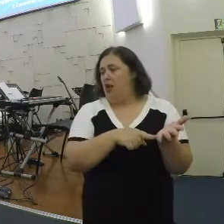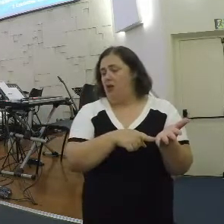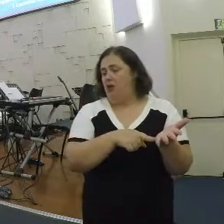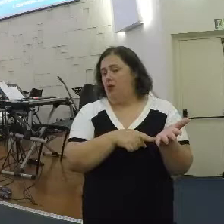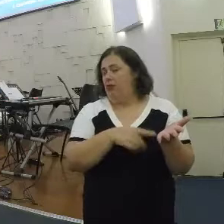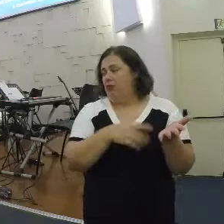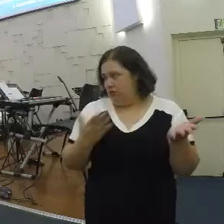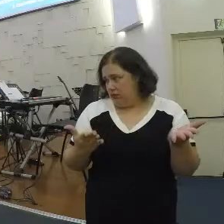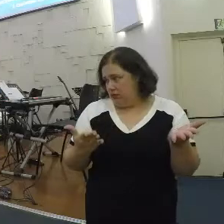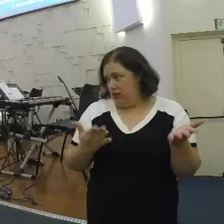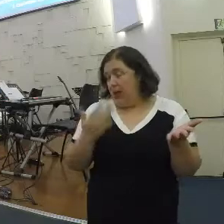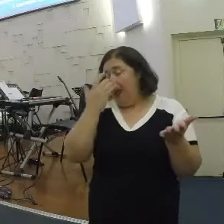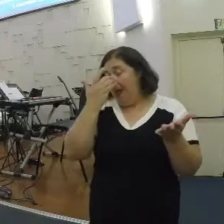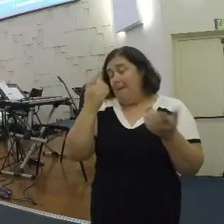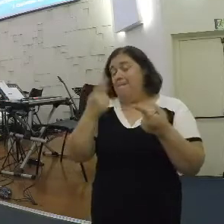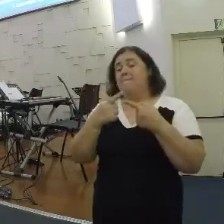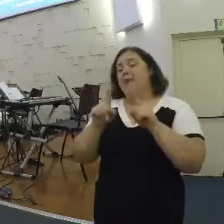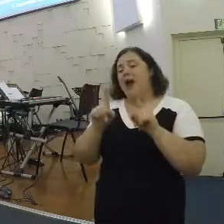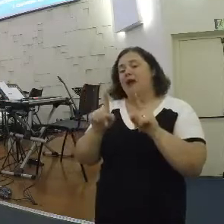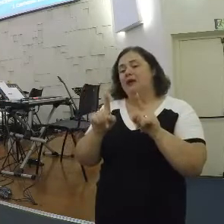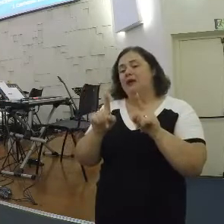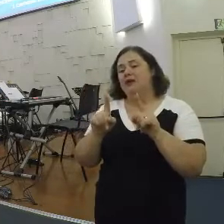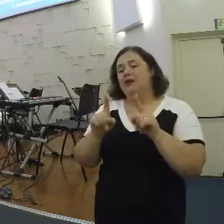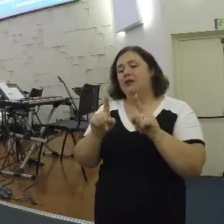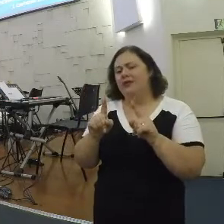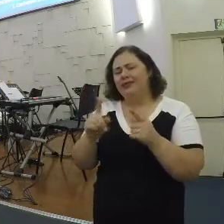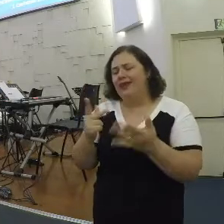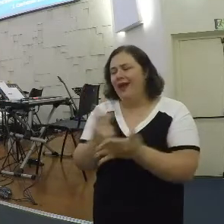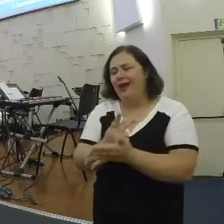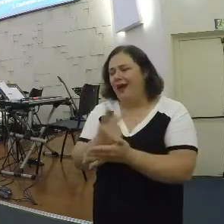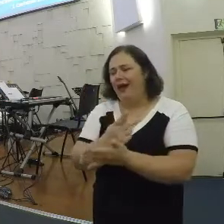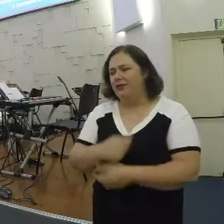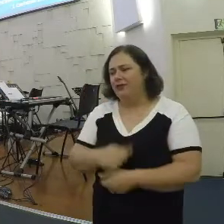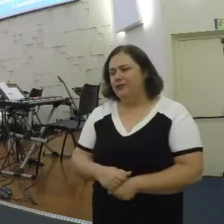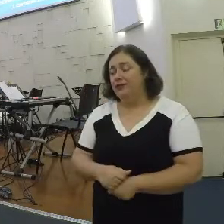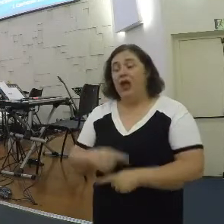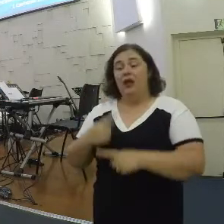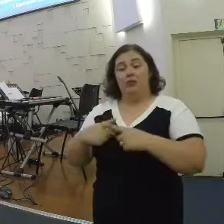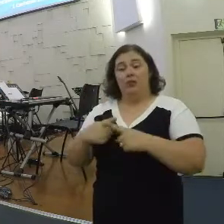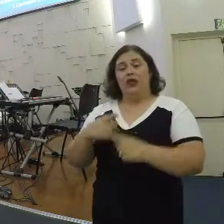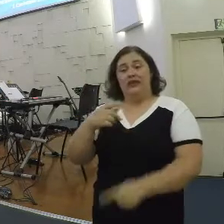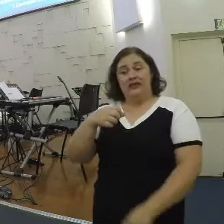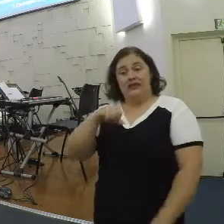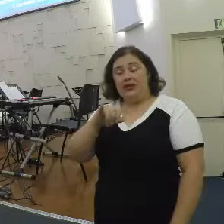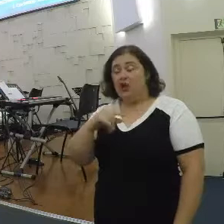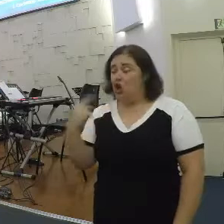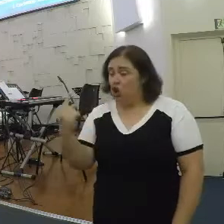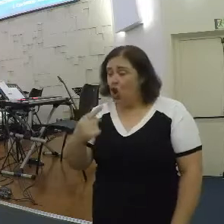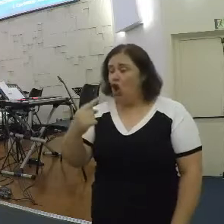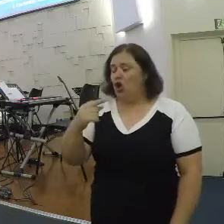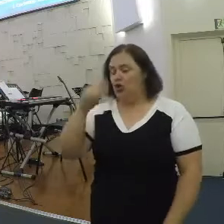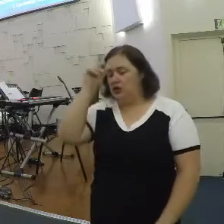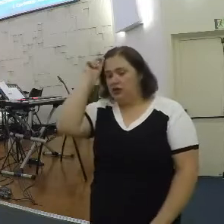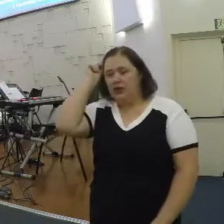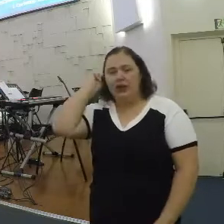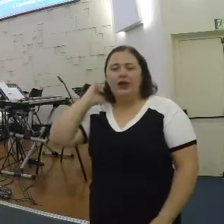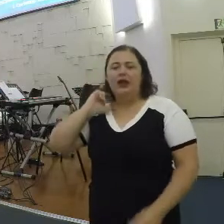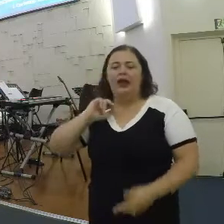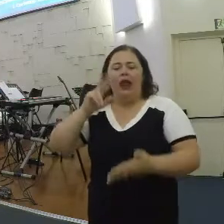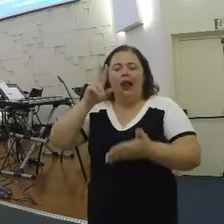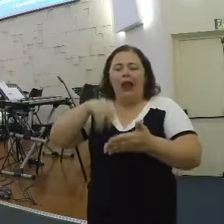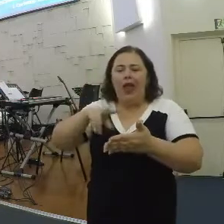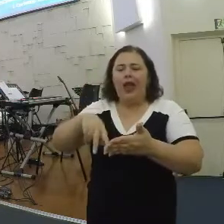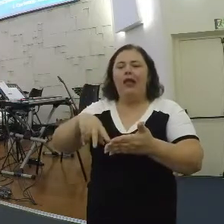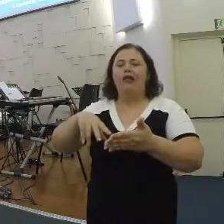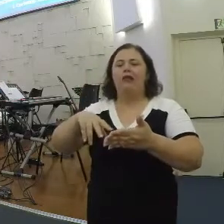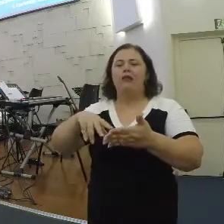ficaríamos pensando o que Castro Alves quis dizer com isso. Ele nos diria: quando você ler a Bíblia, você pode pedir ao autor